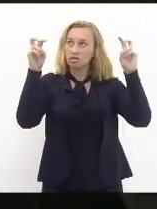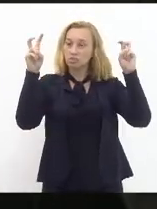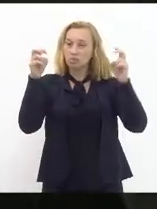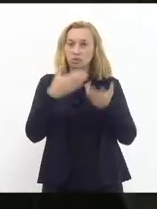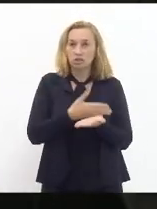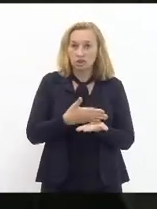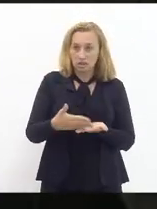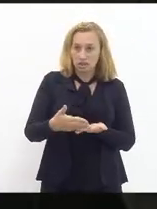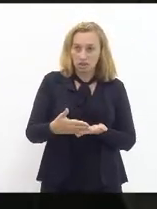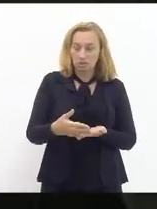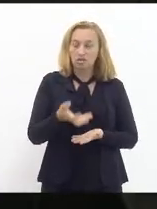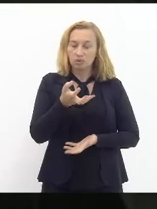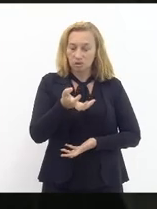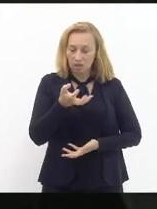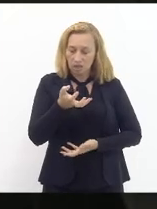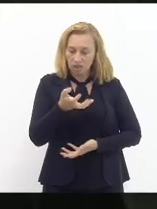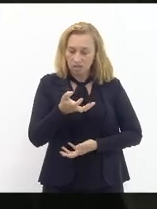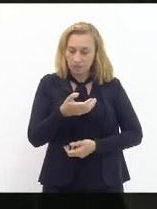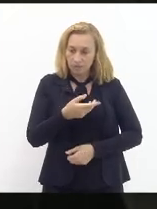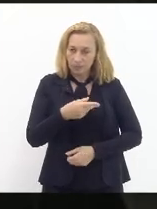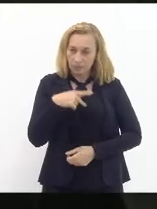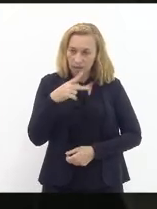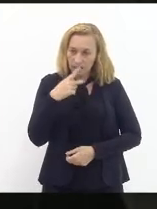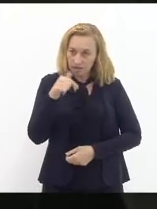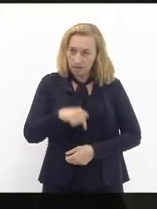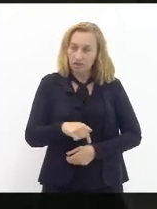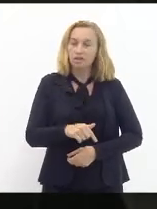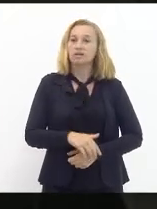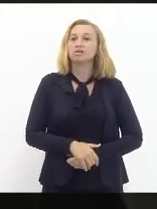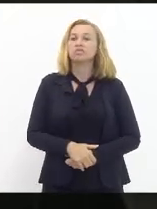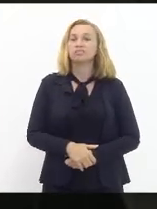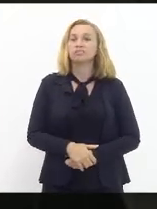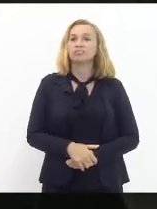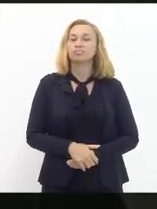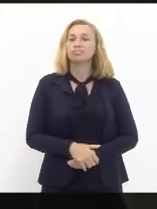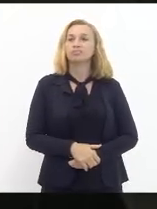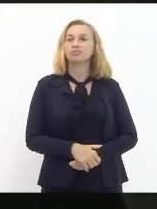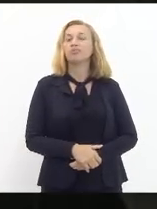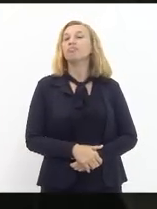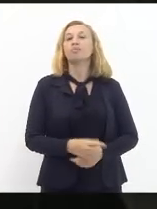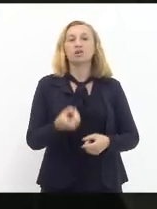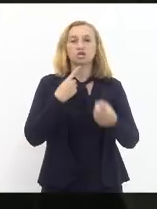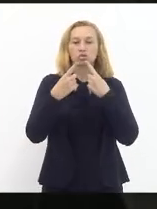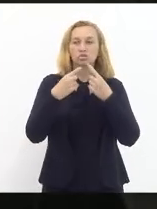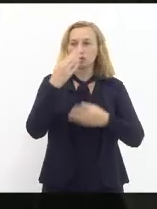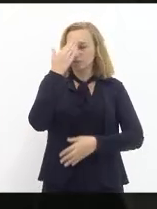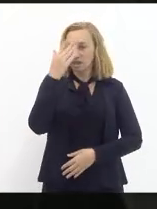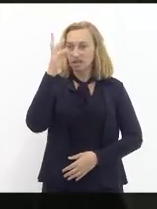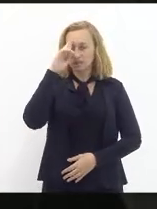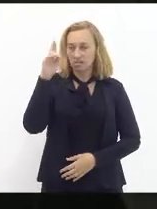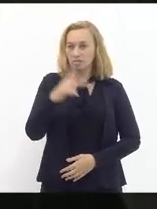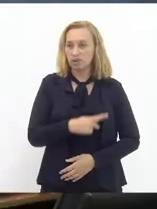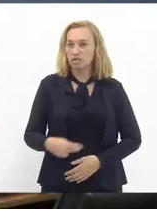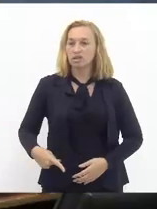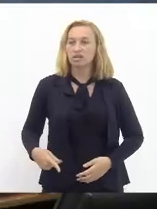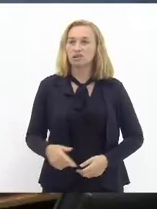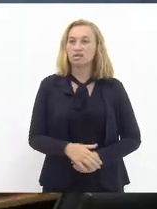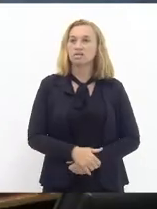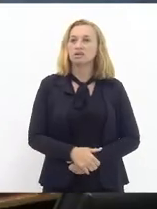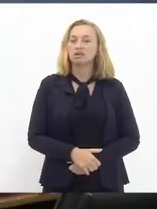iniciais que queríamos trazer aqui à baila da nossa discussão. Obrigado, senhora presidente.